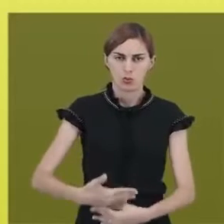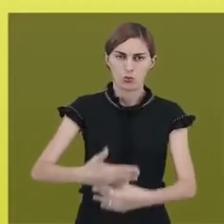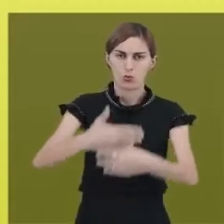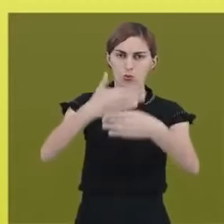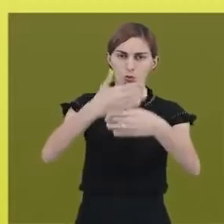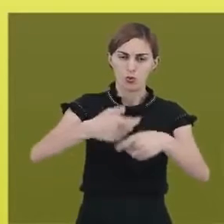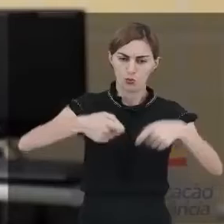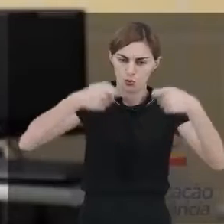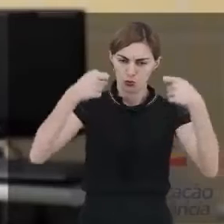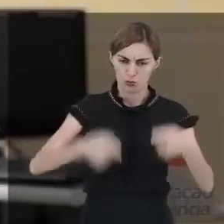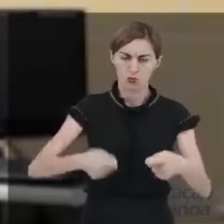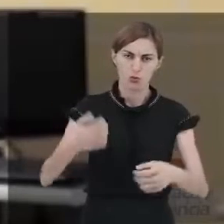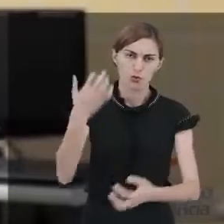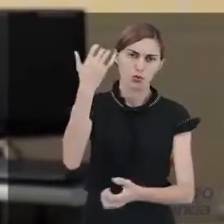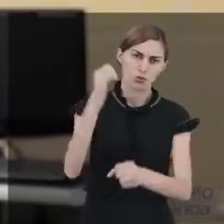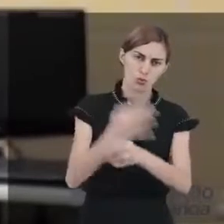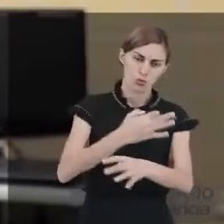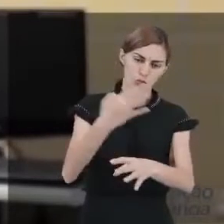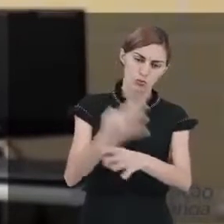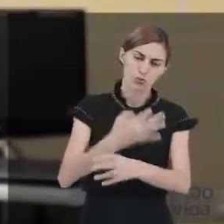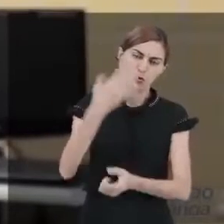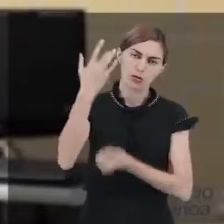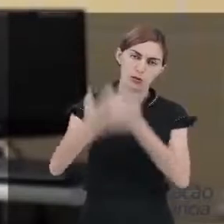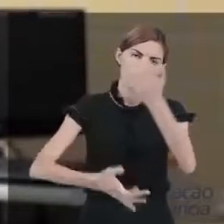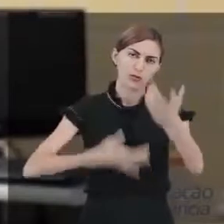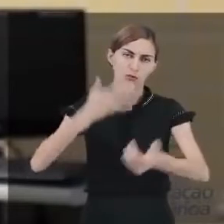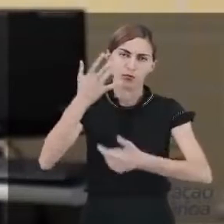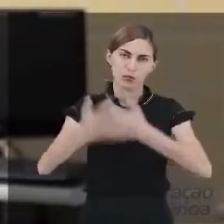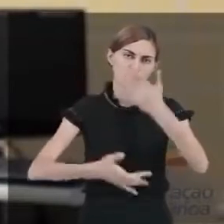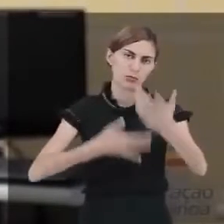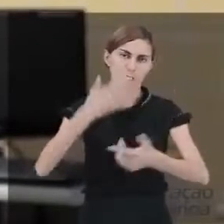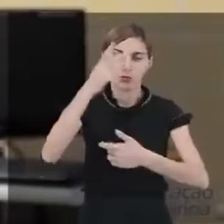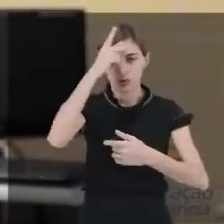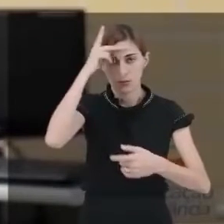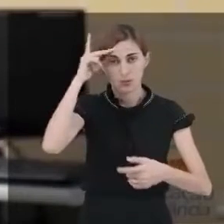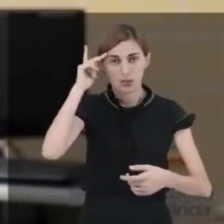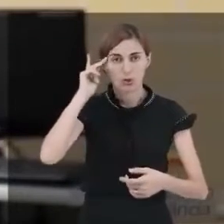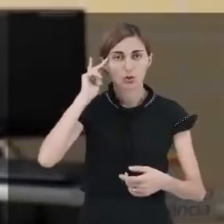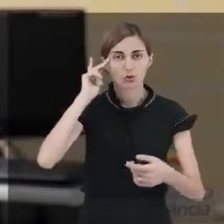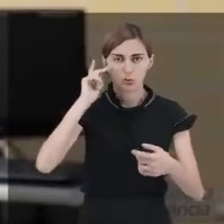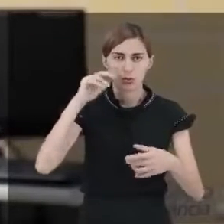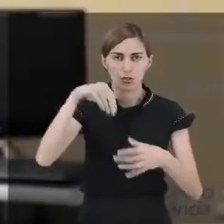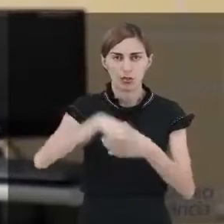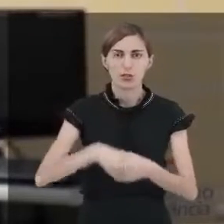uma resistência ao fogo mínima para que possa as pessoas que estiverem nos